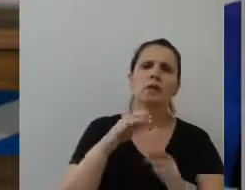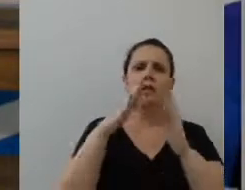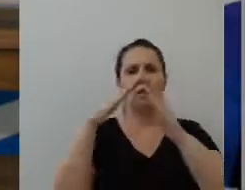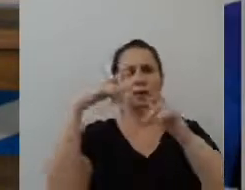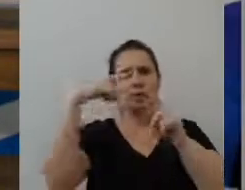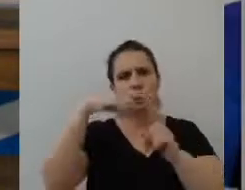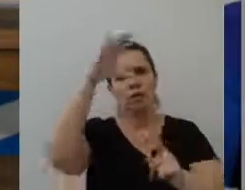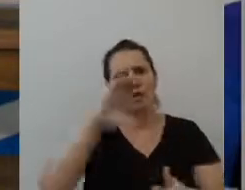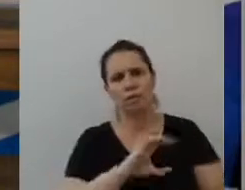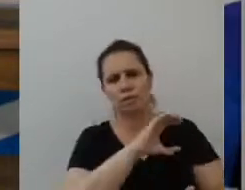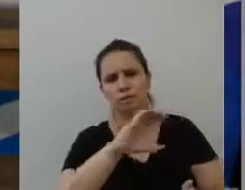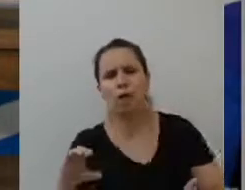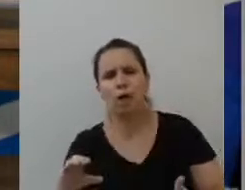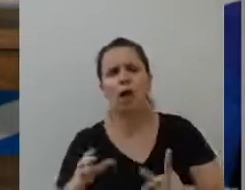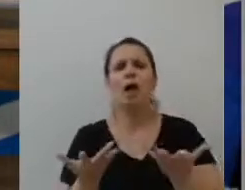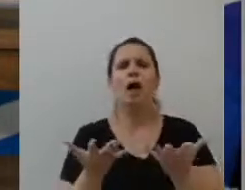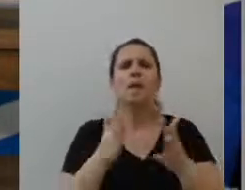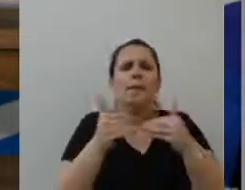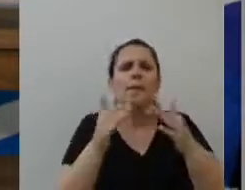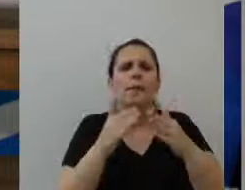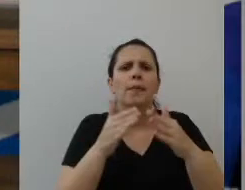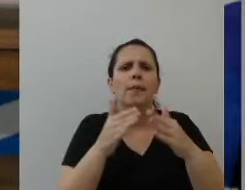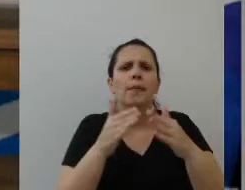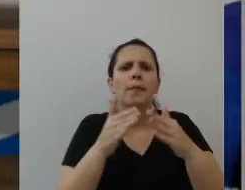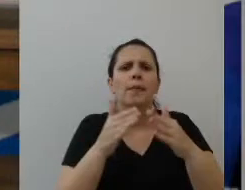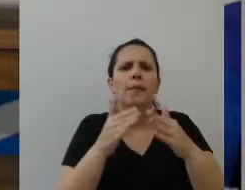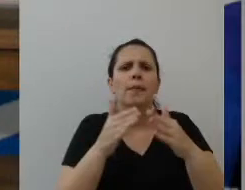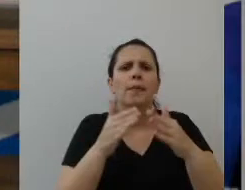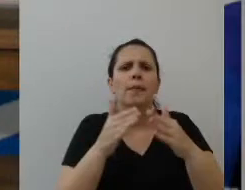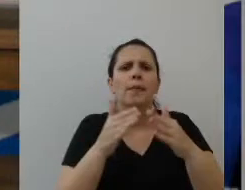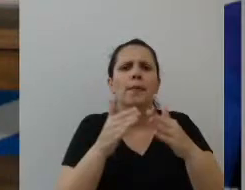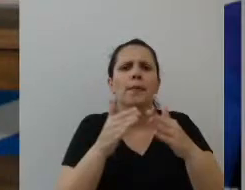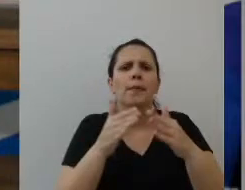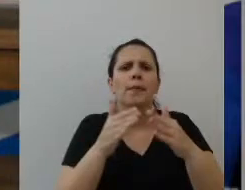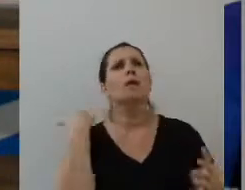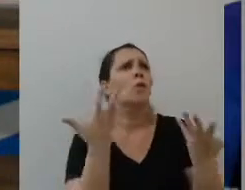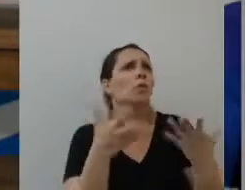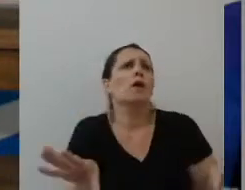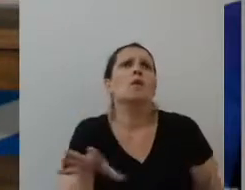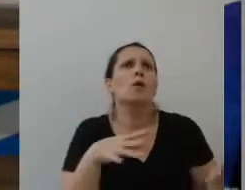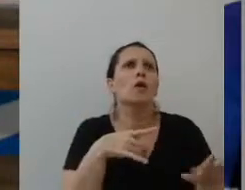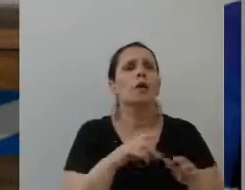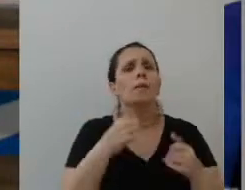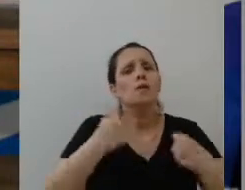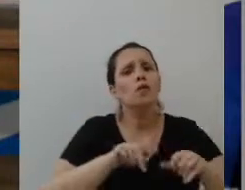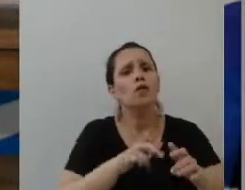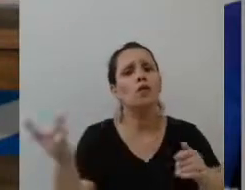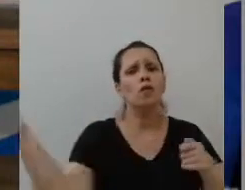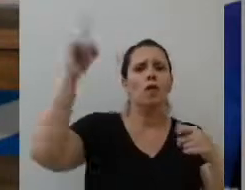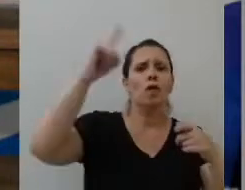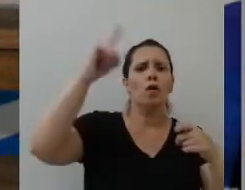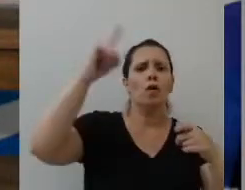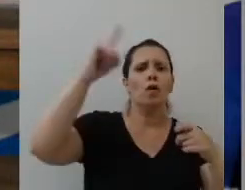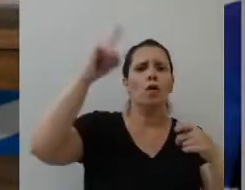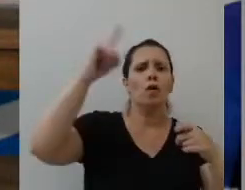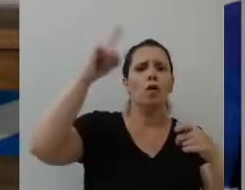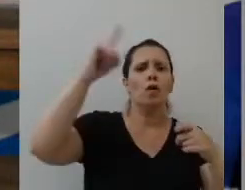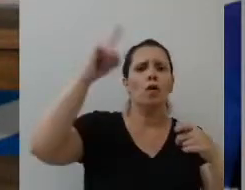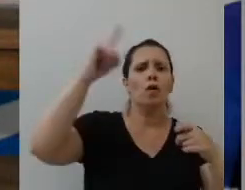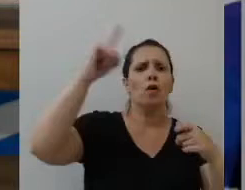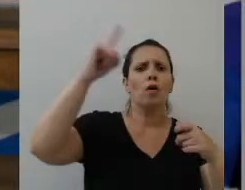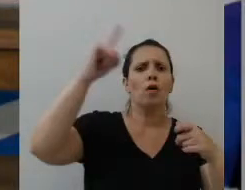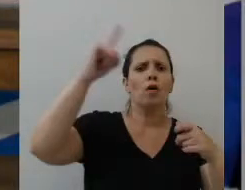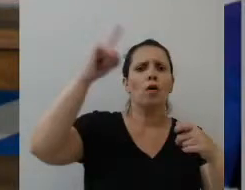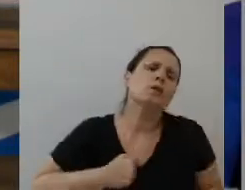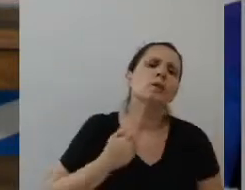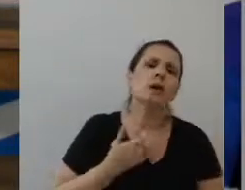né? E ele faz esse pedido mesmo a Deus para não morrer, tá? E voltar para o Brasil e matar a saudade dele.